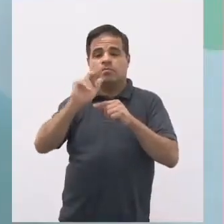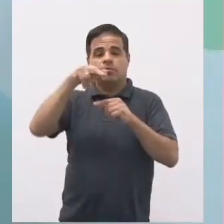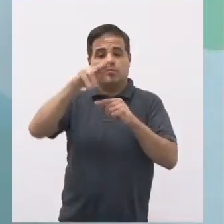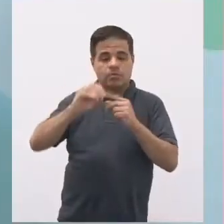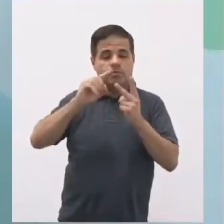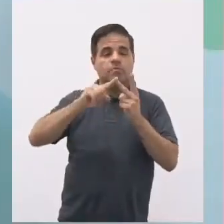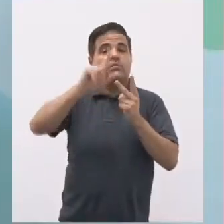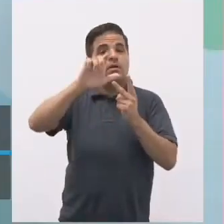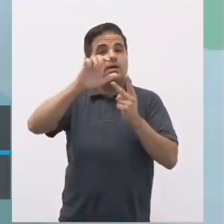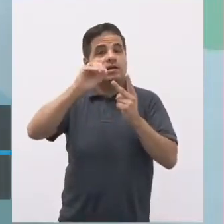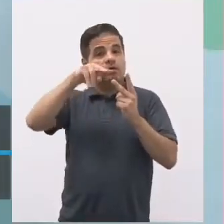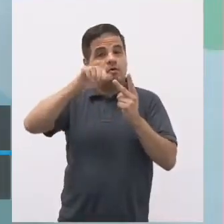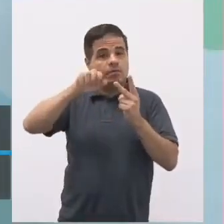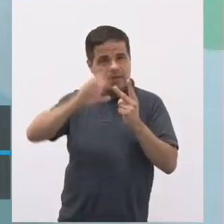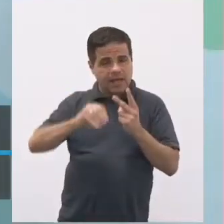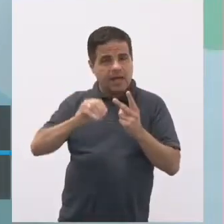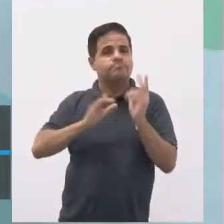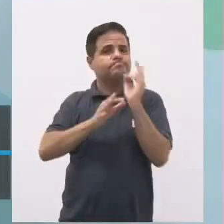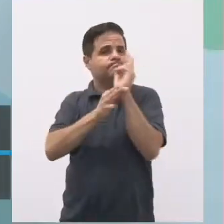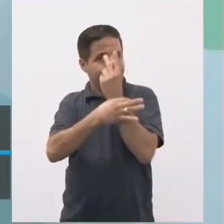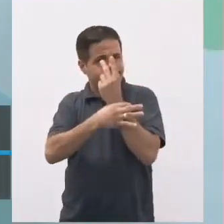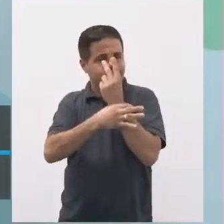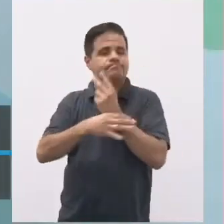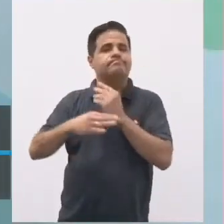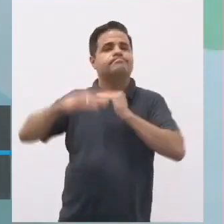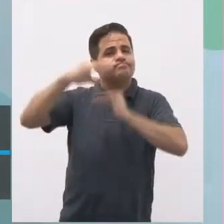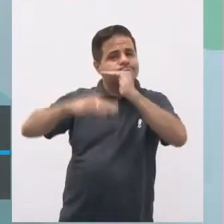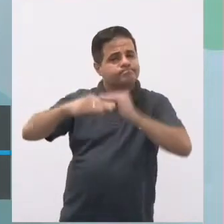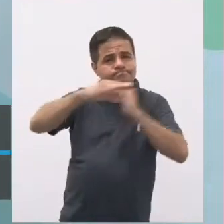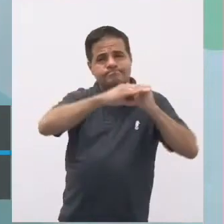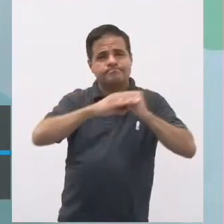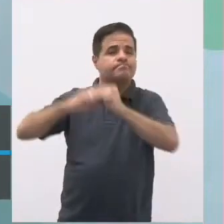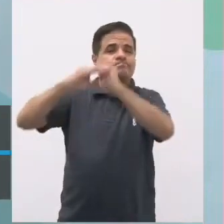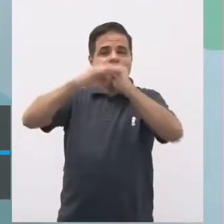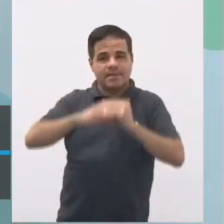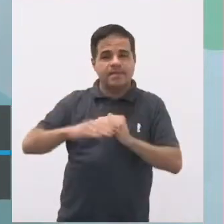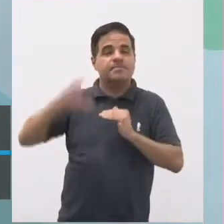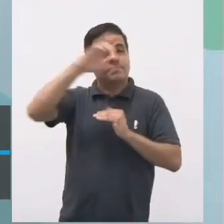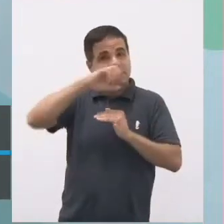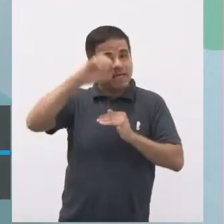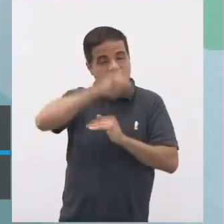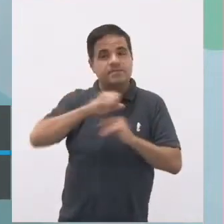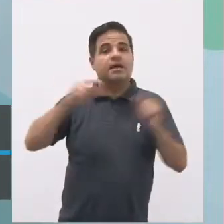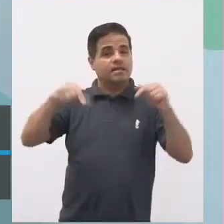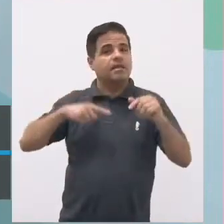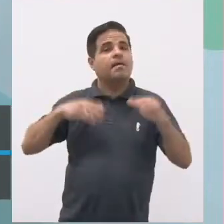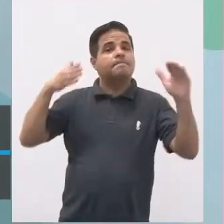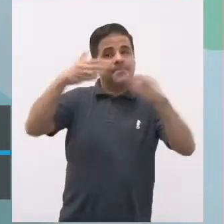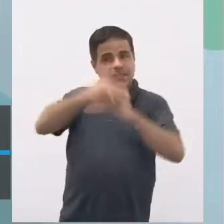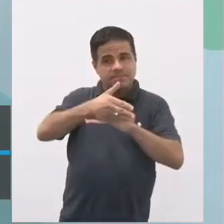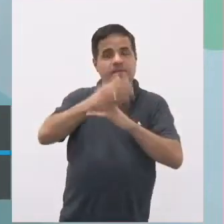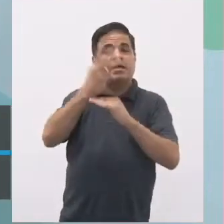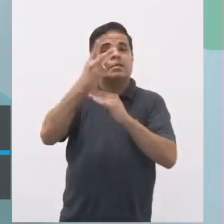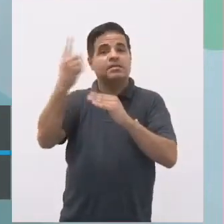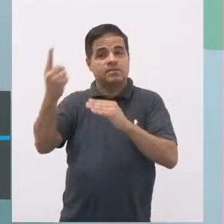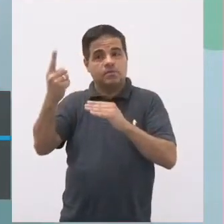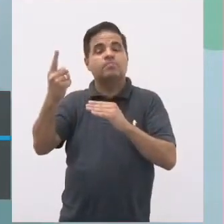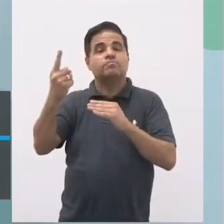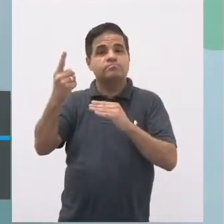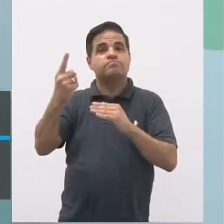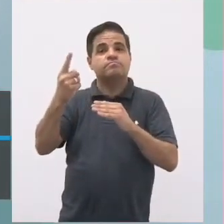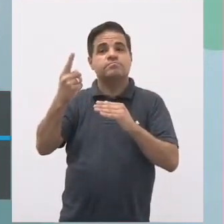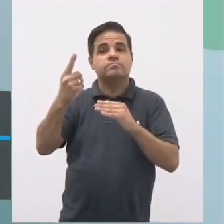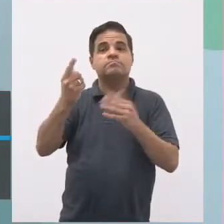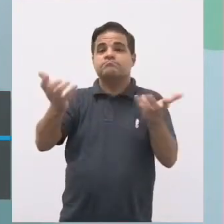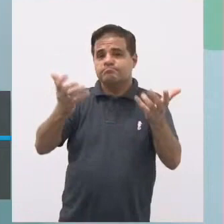ele fala que é garantir a equidade nas aprendizagens. Tá? Nós estamos com uma participação de 31 aqui.